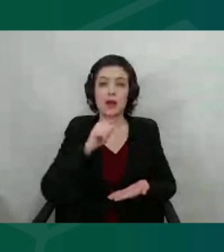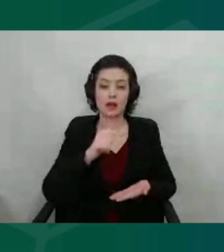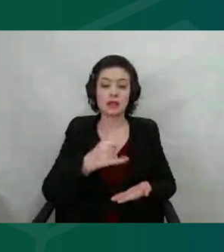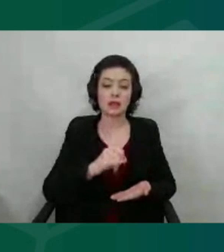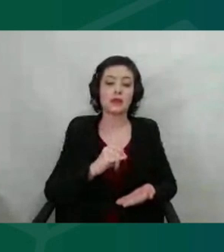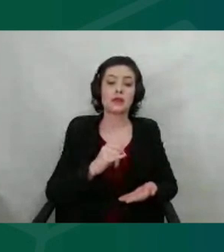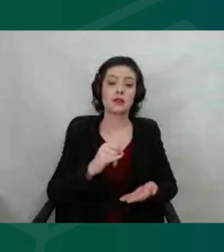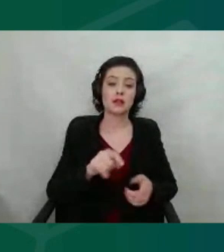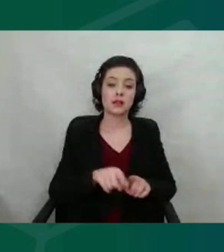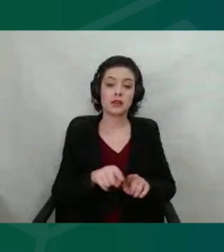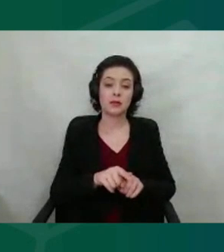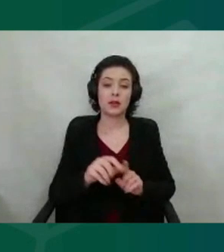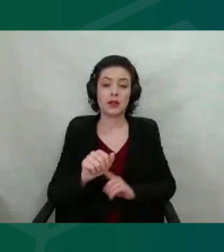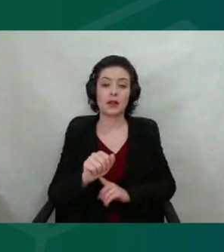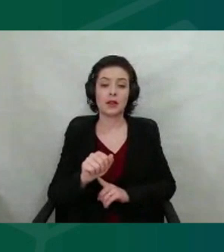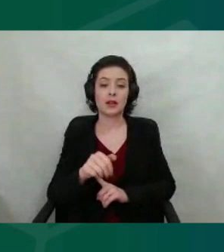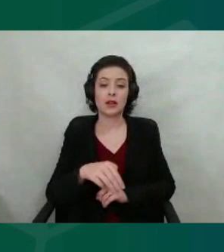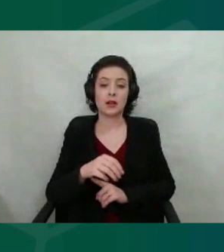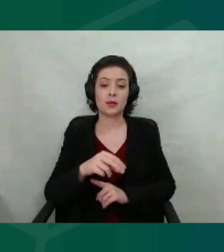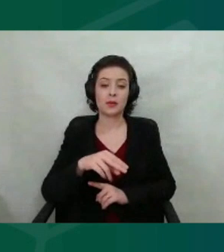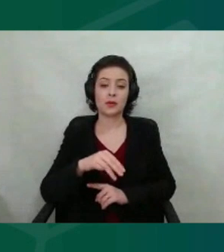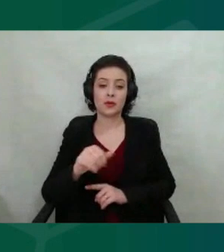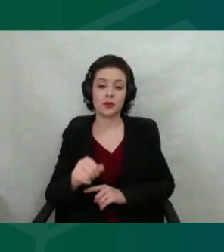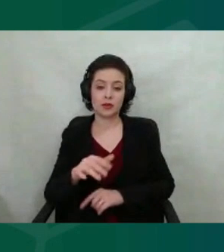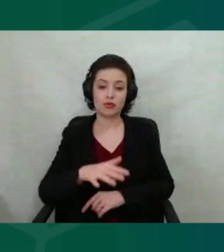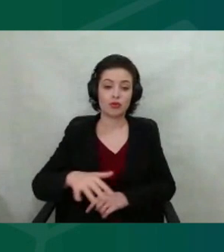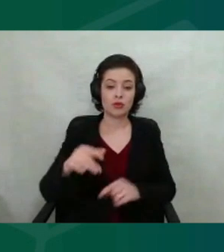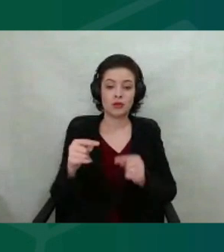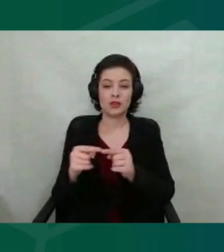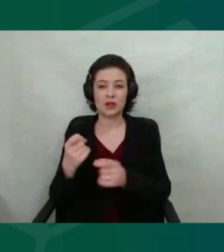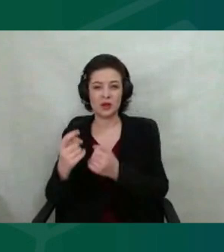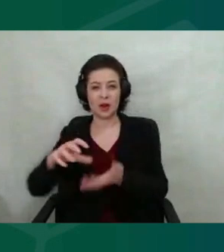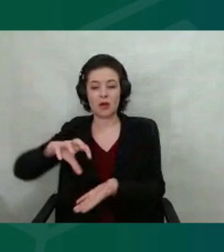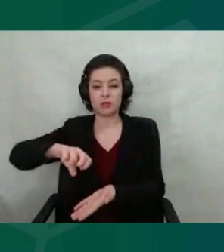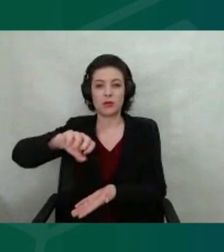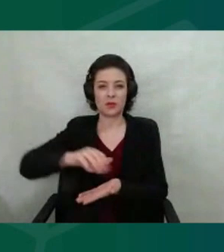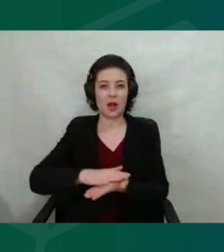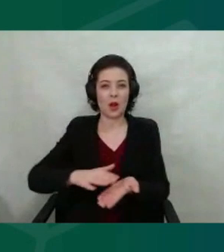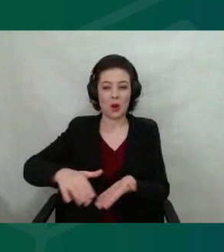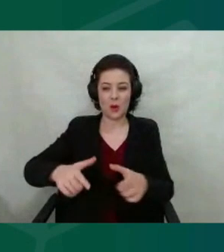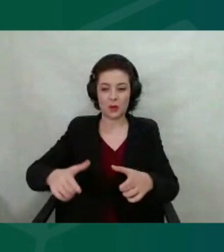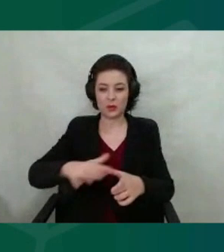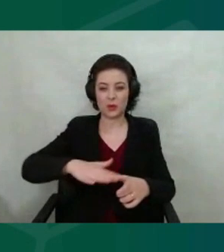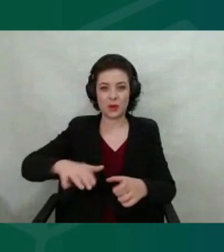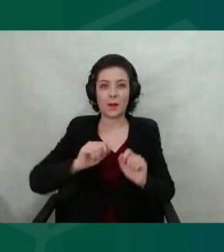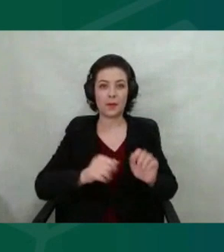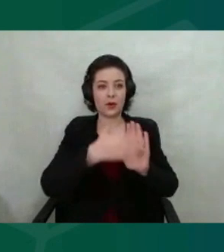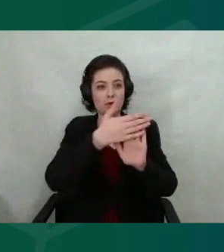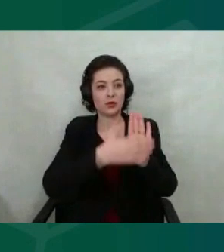amônia, que em geral eles são associados a alguns detergentes, eles podem ser utilizados em pisos, paredes, mobília,